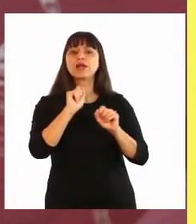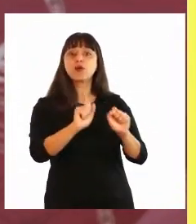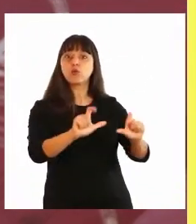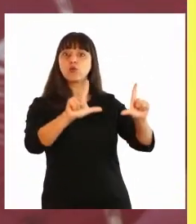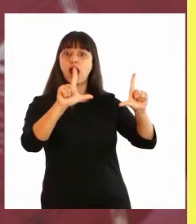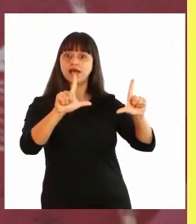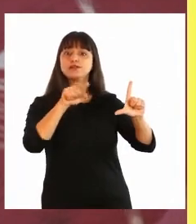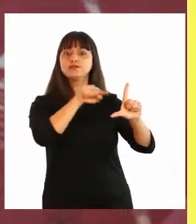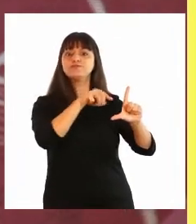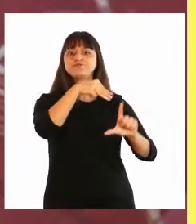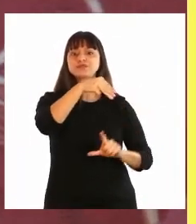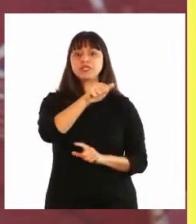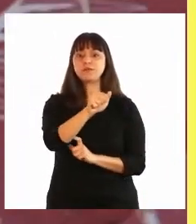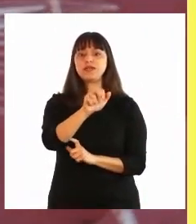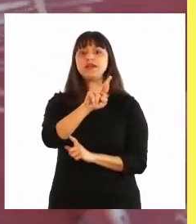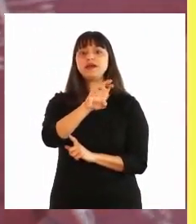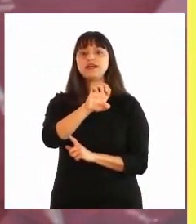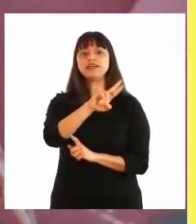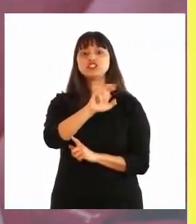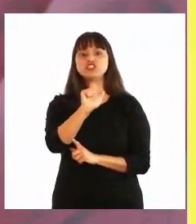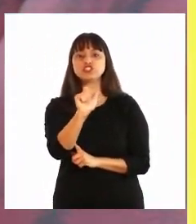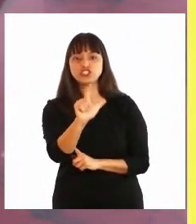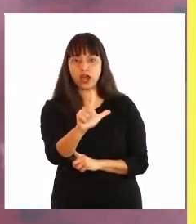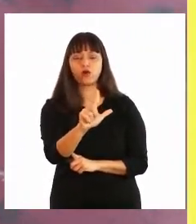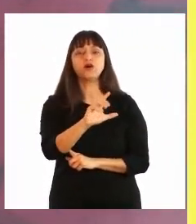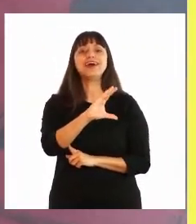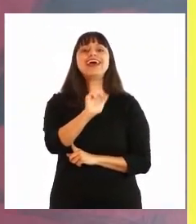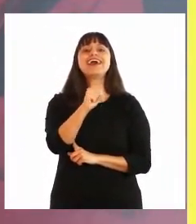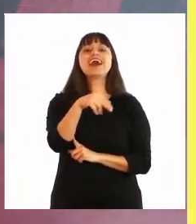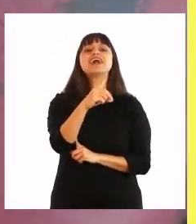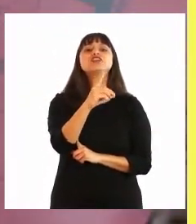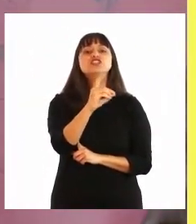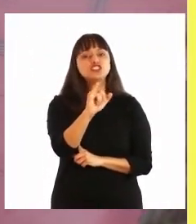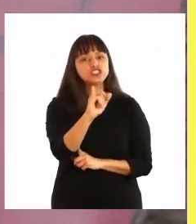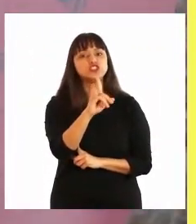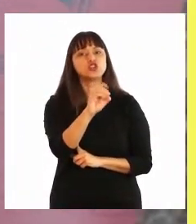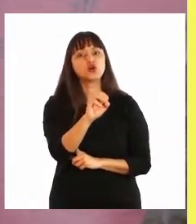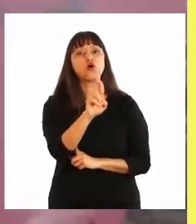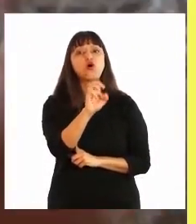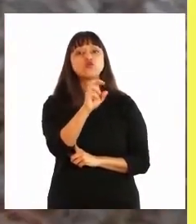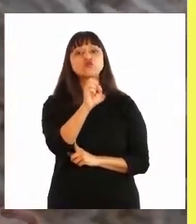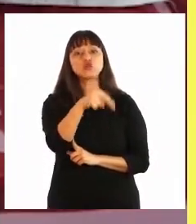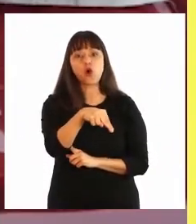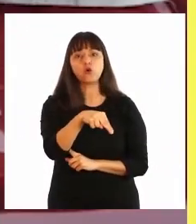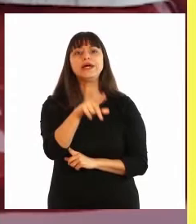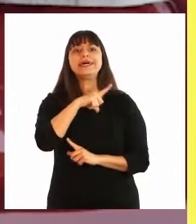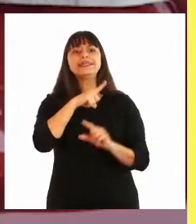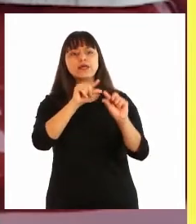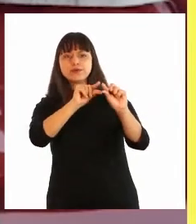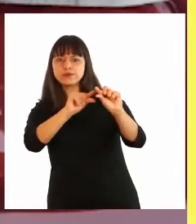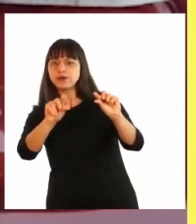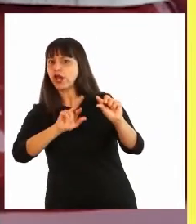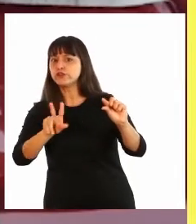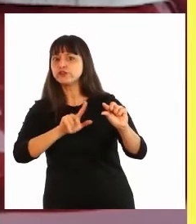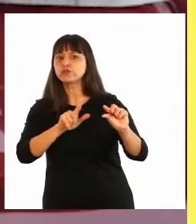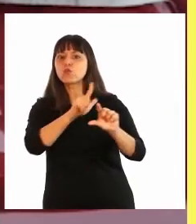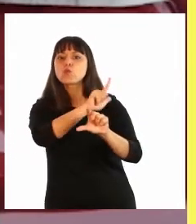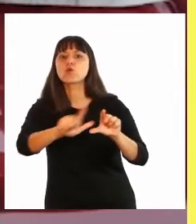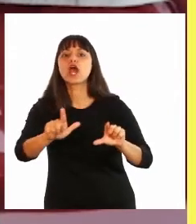esquerda e na direita um quadro que não tinha o nome do indígena, mas estava escrito Chefe